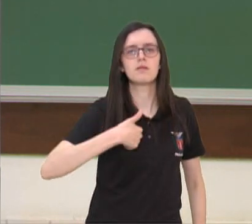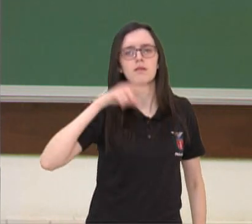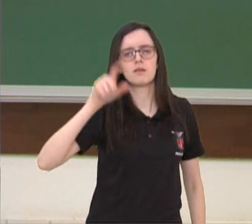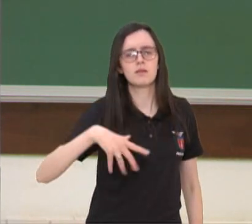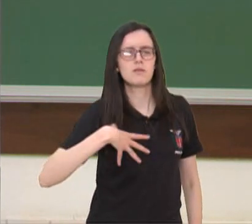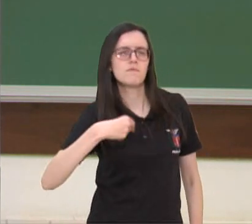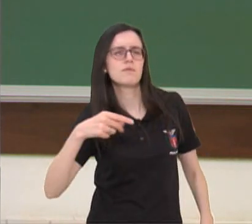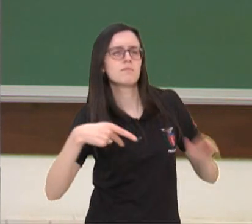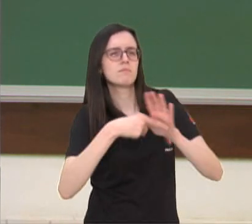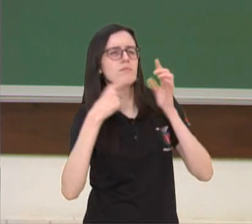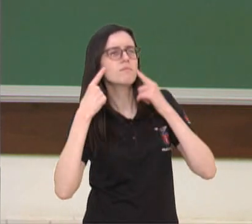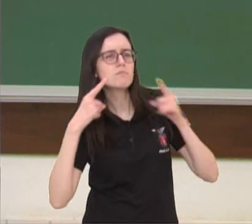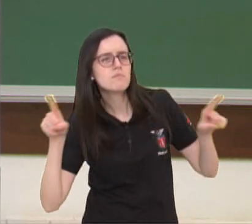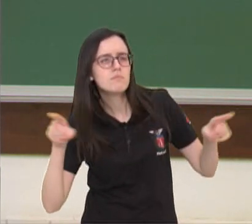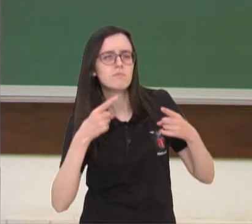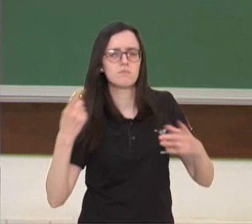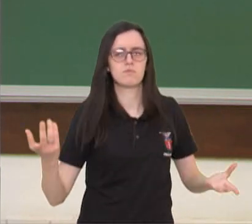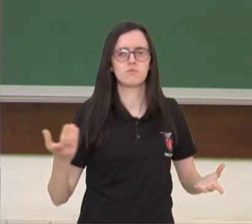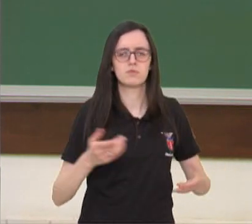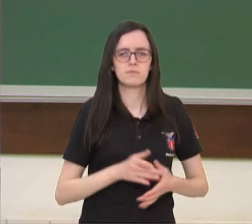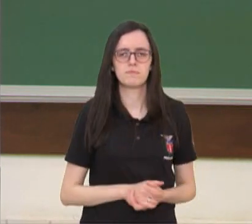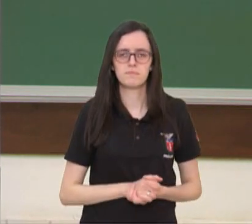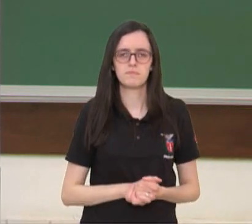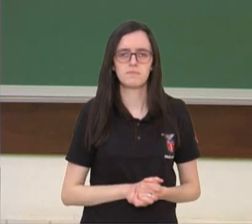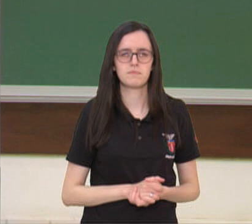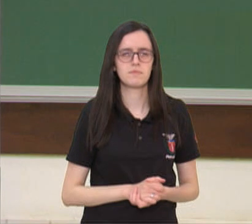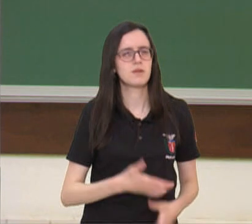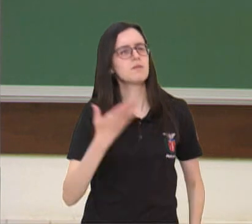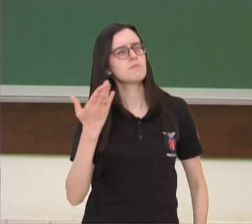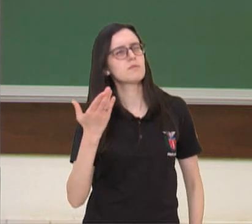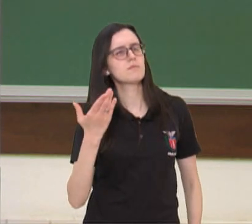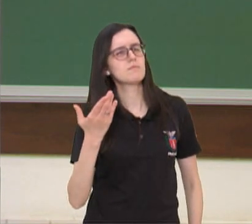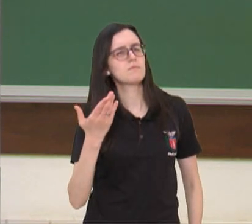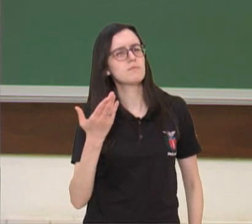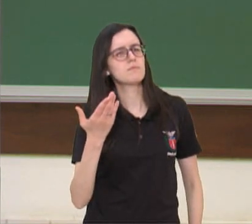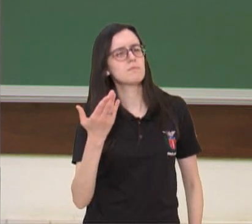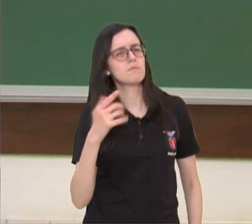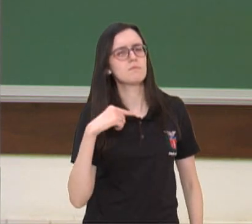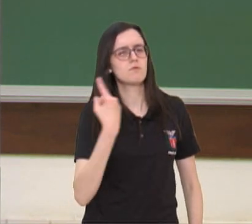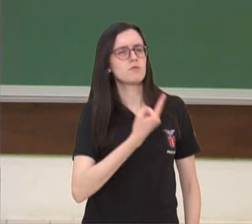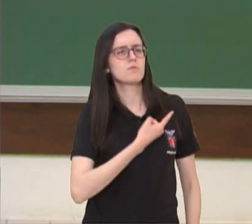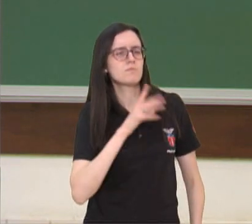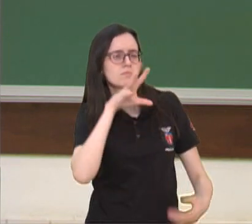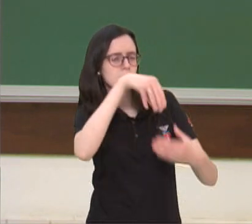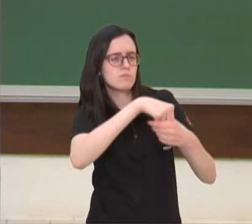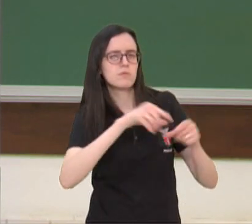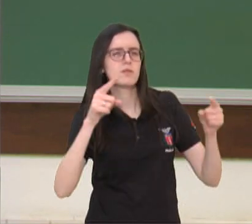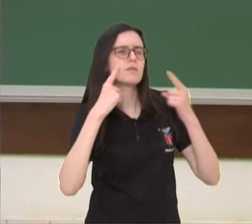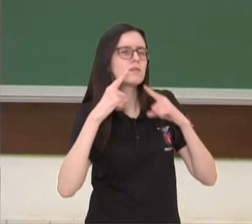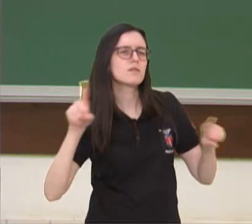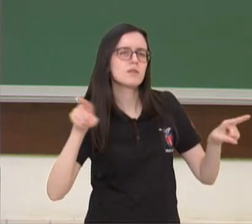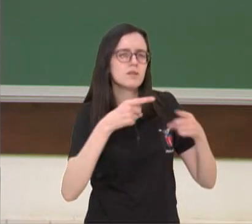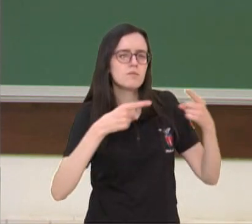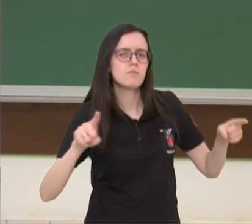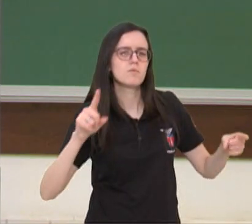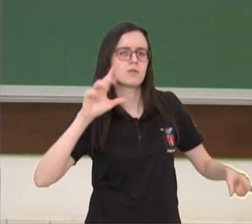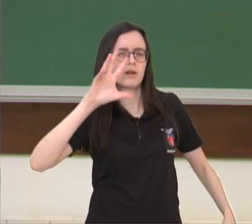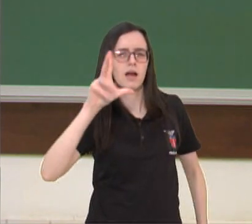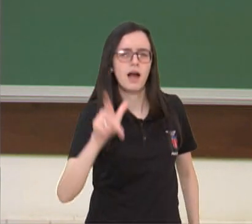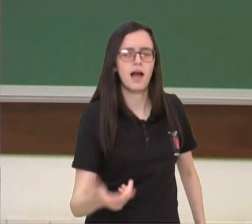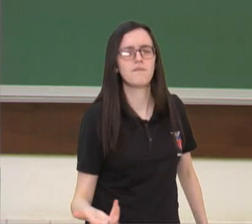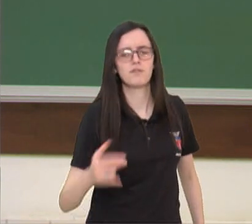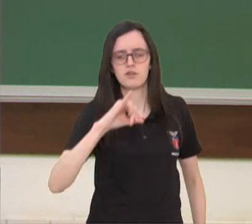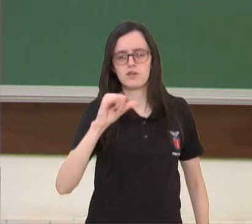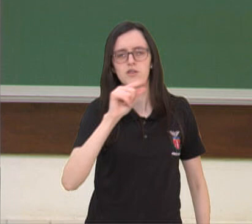aí de músicos, ok? Praticamente. E aí eu digo para vocês assim, dentro da música africana, o jazz, para mim,